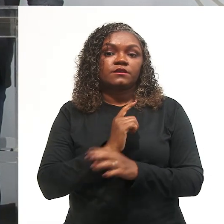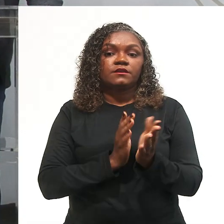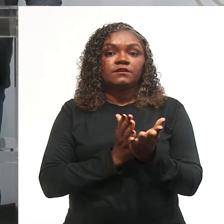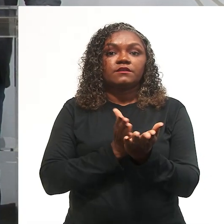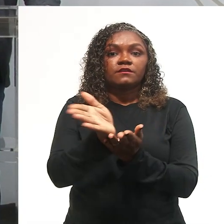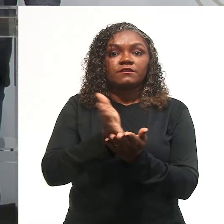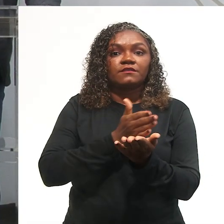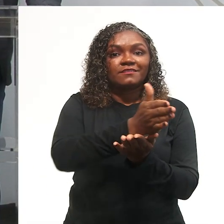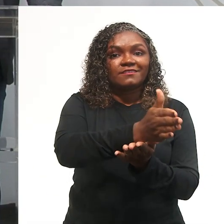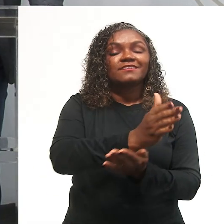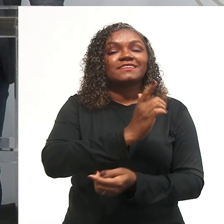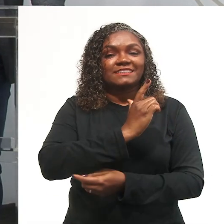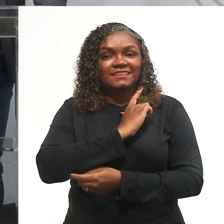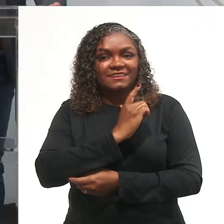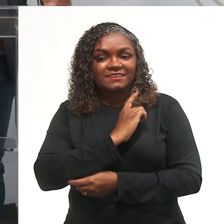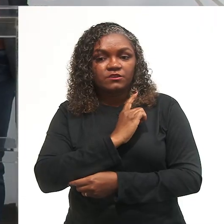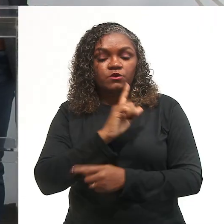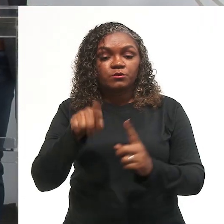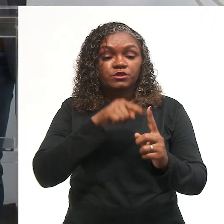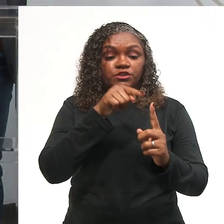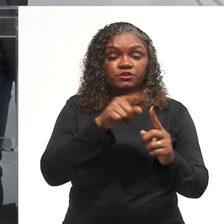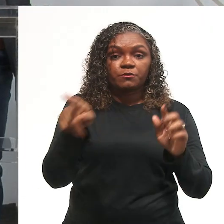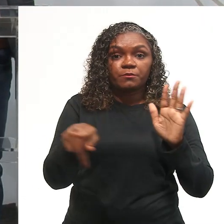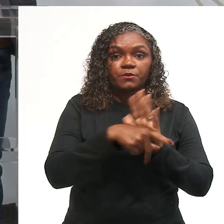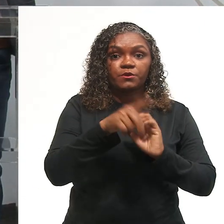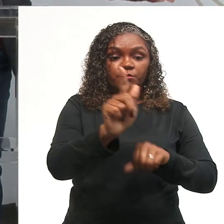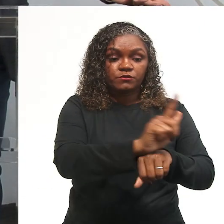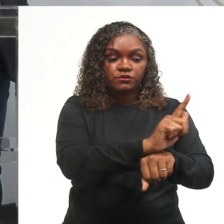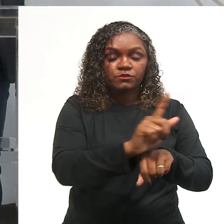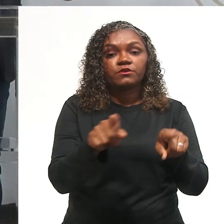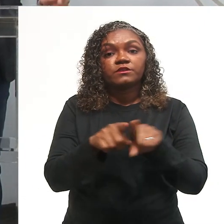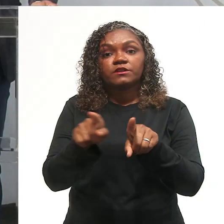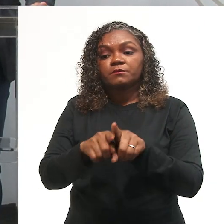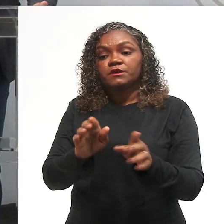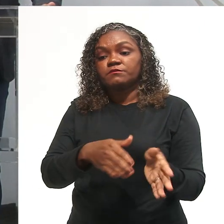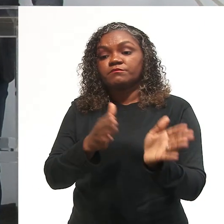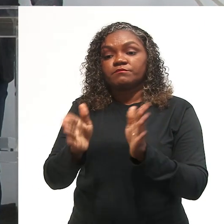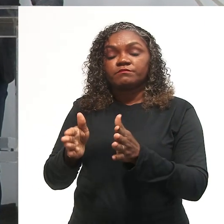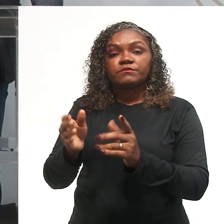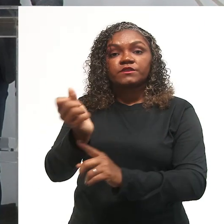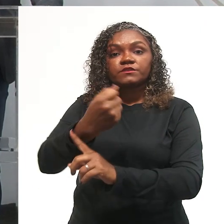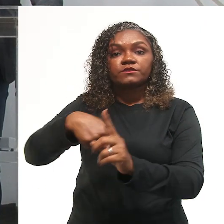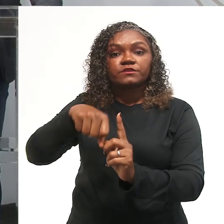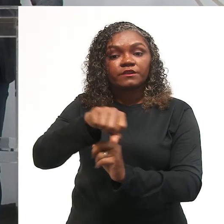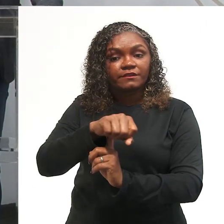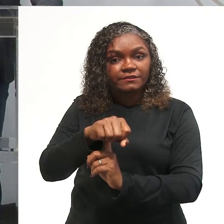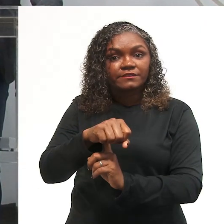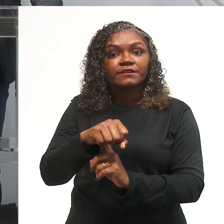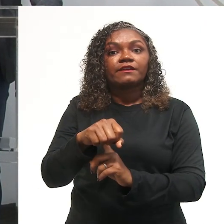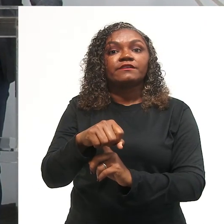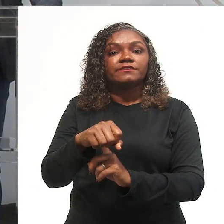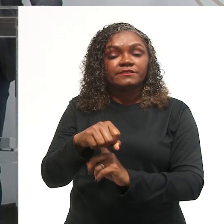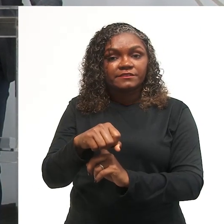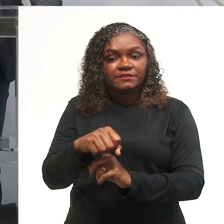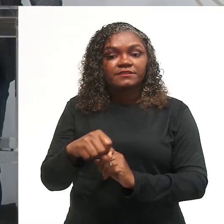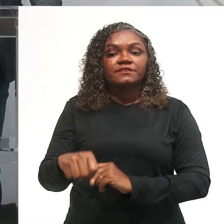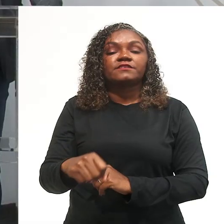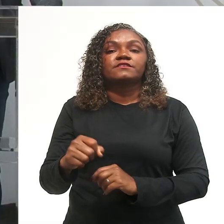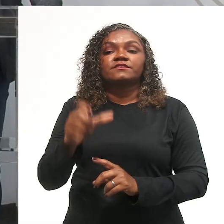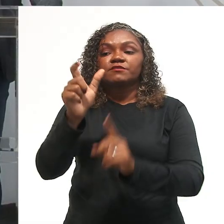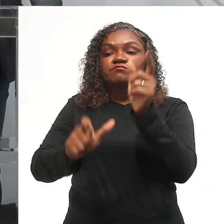para alcançar o objetivo do gestor, mas também para realizar as ações que vão dar um impacto na vida